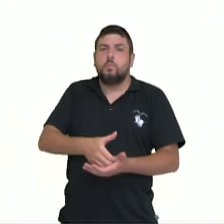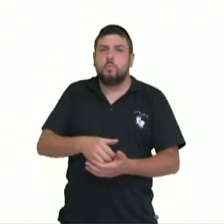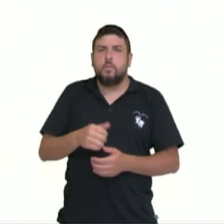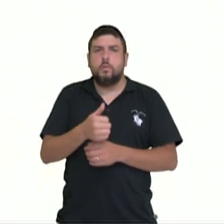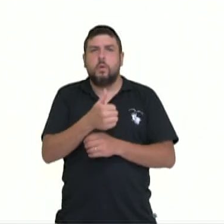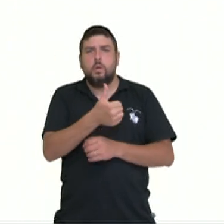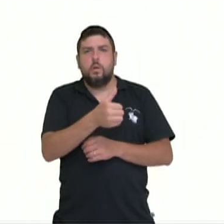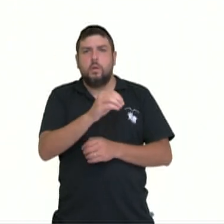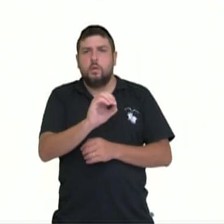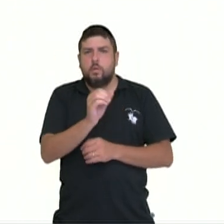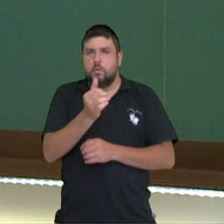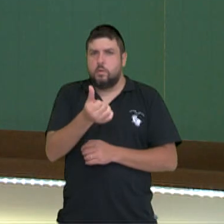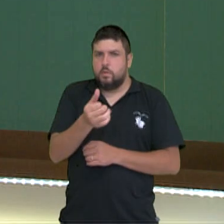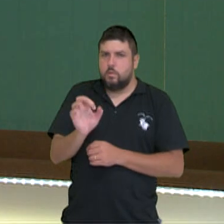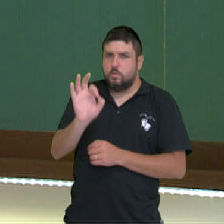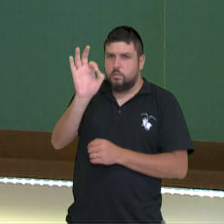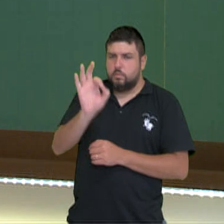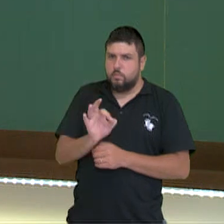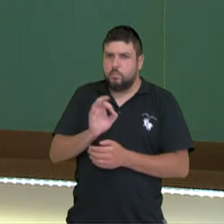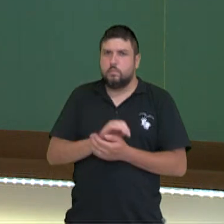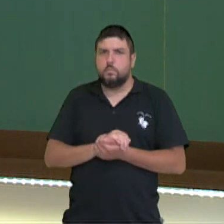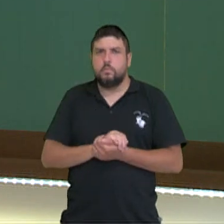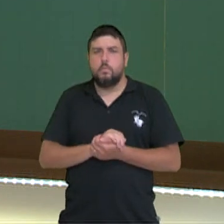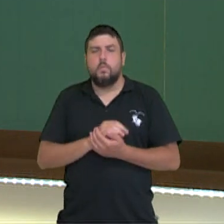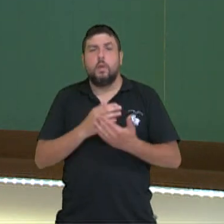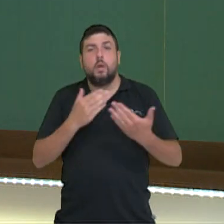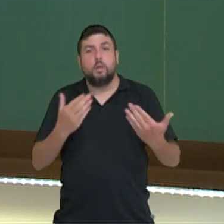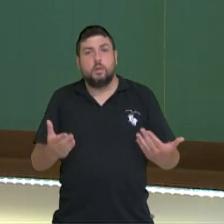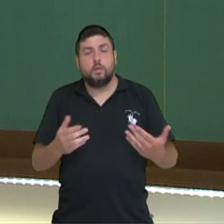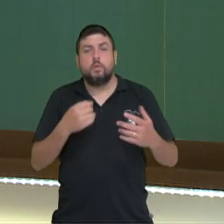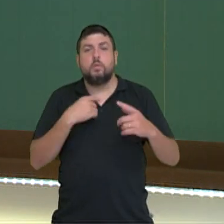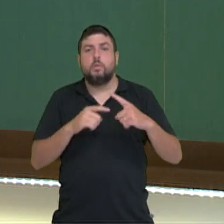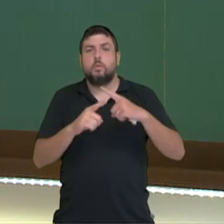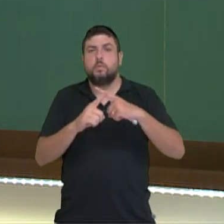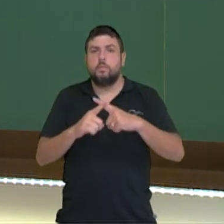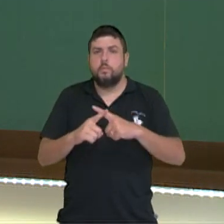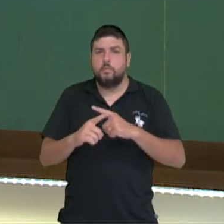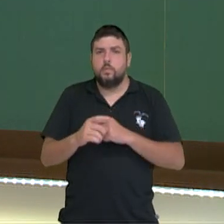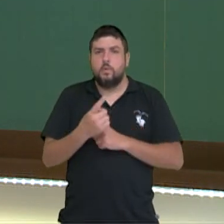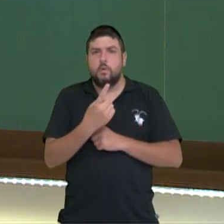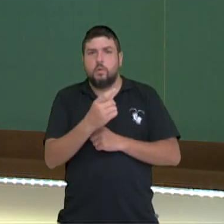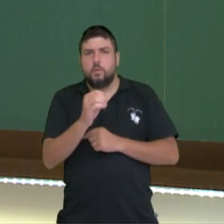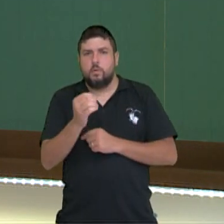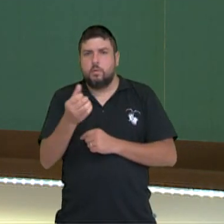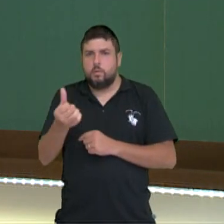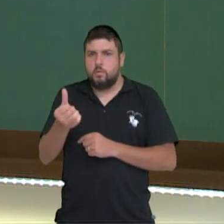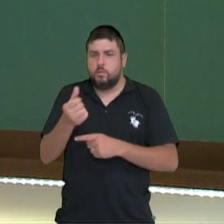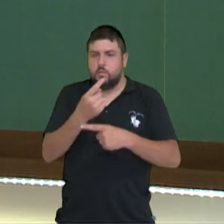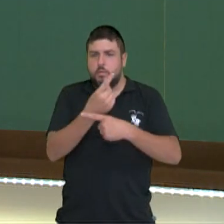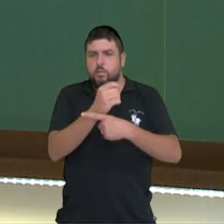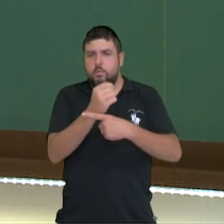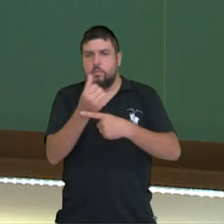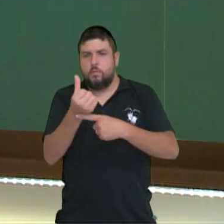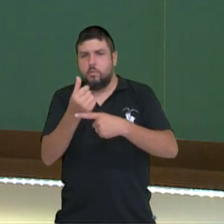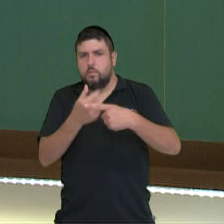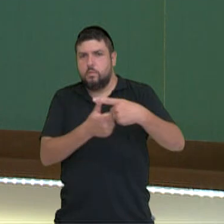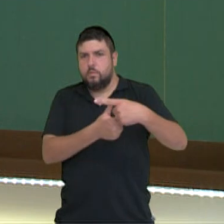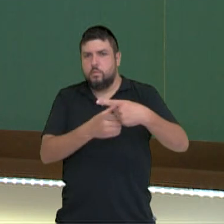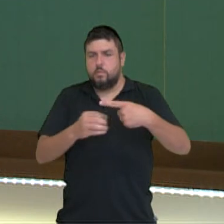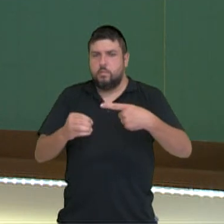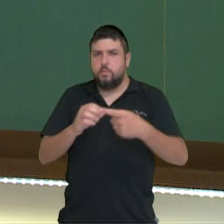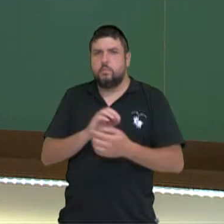106% do valor da camiseta. Então, a gente multiplica por 106%, 106 sobre 100, ou simplesmente